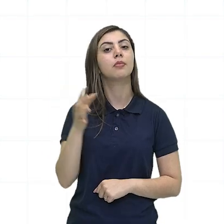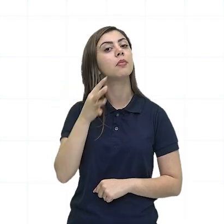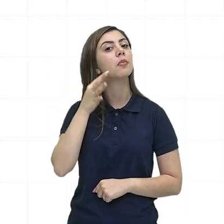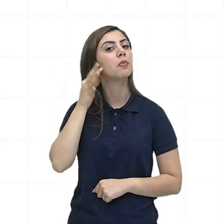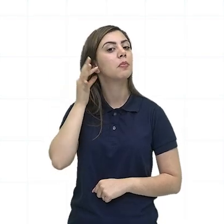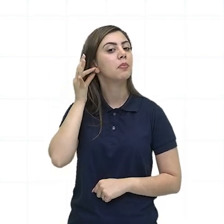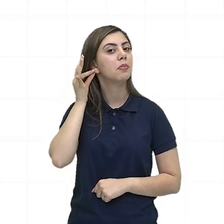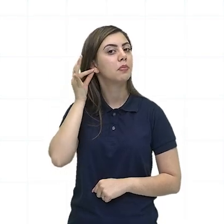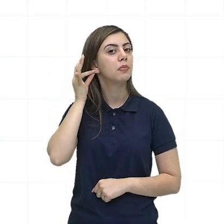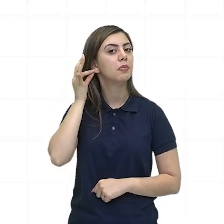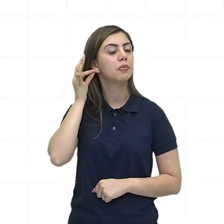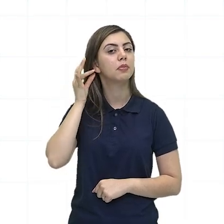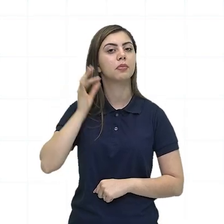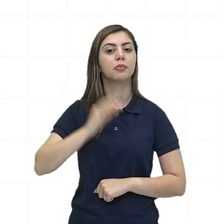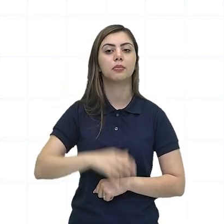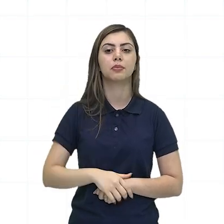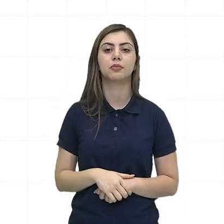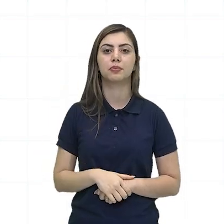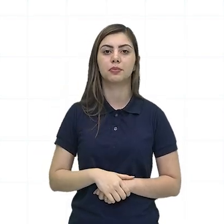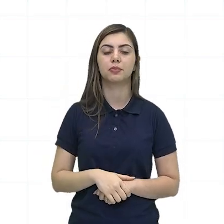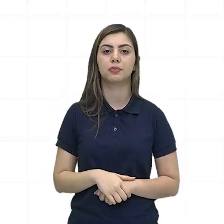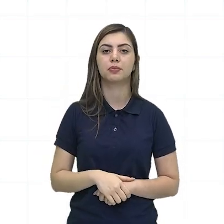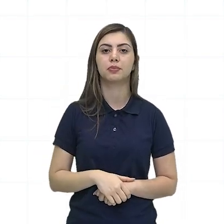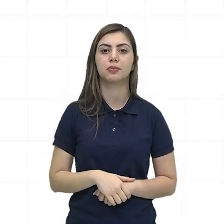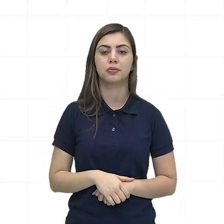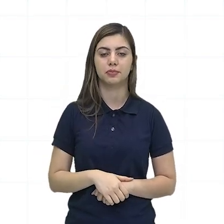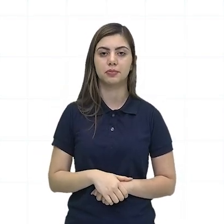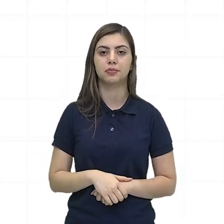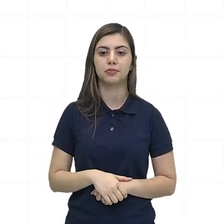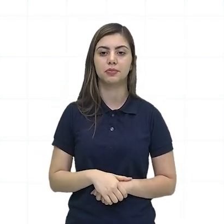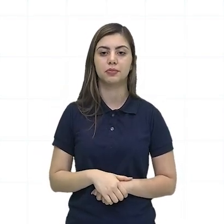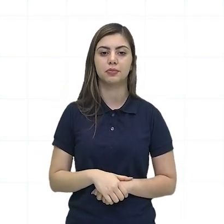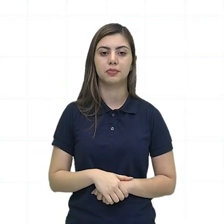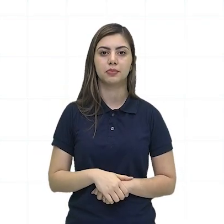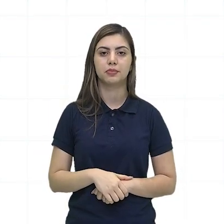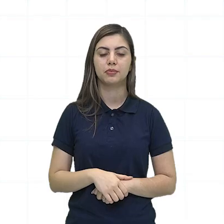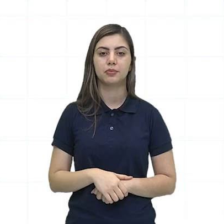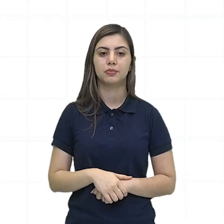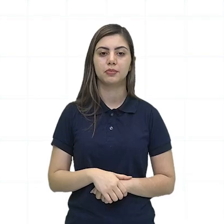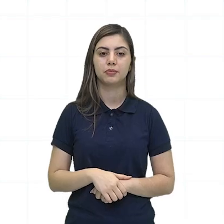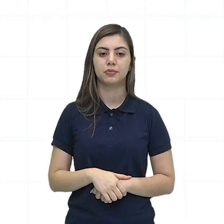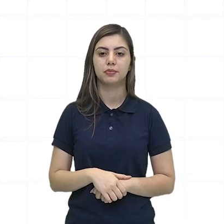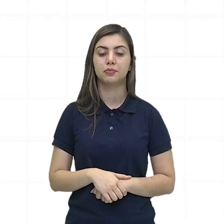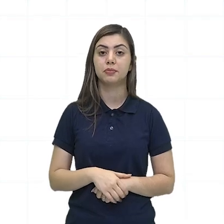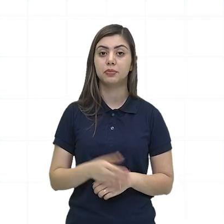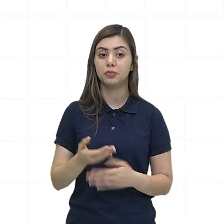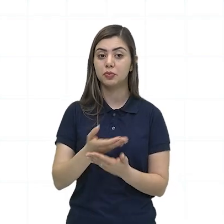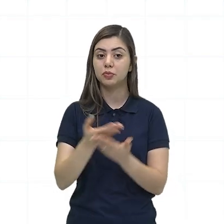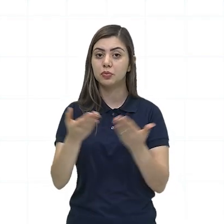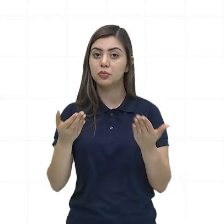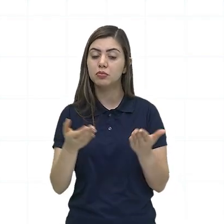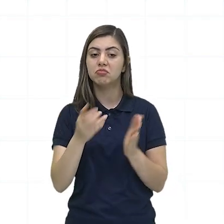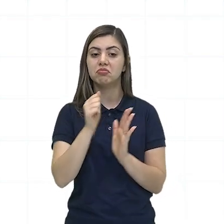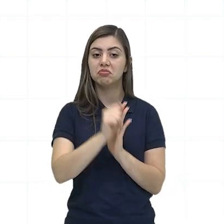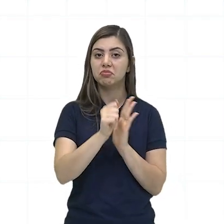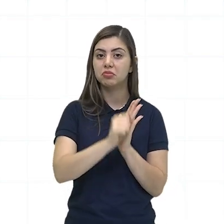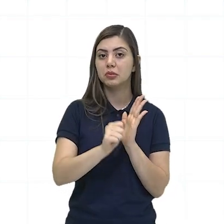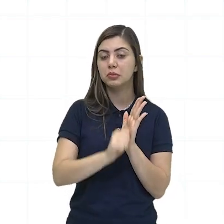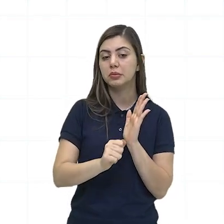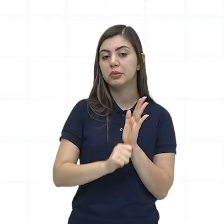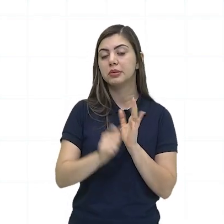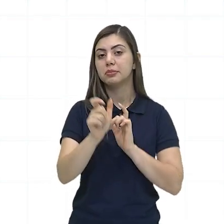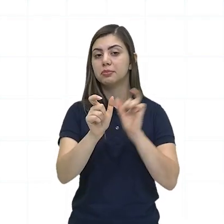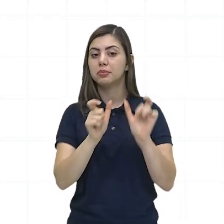são brincos. Earrings, ok. Vocês podem repetir a pronúncia, podem anotar